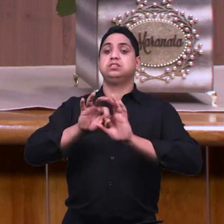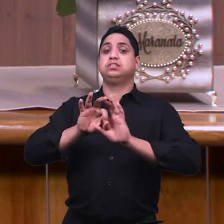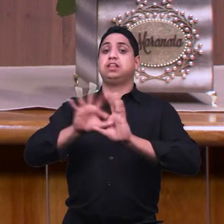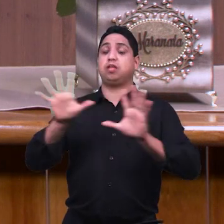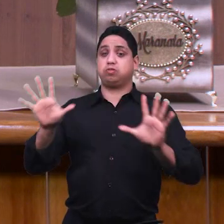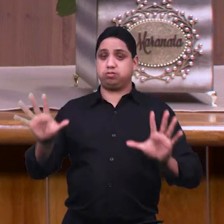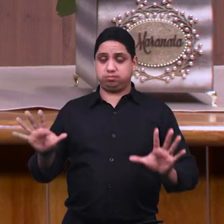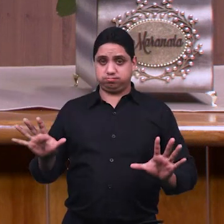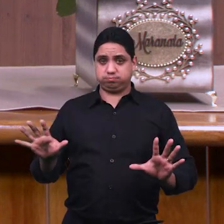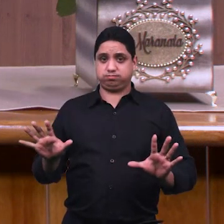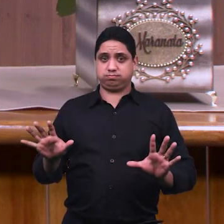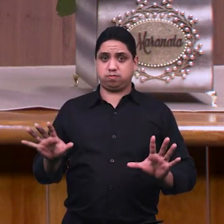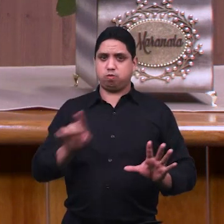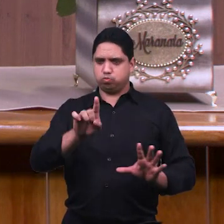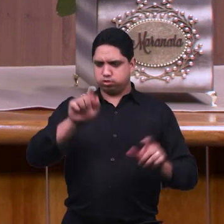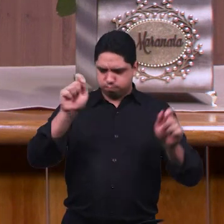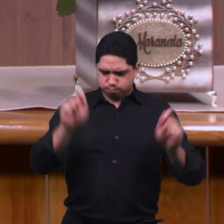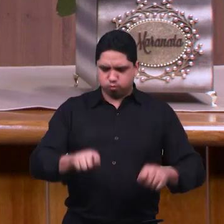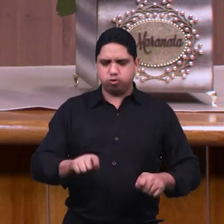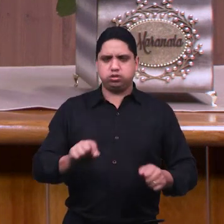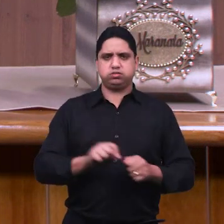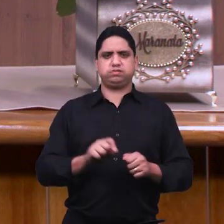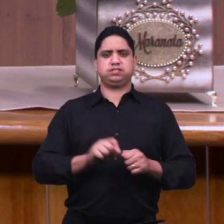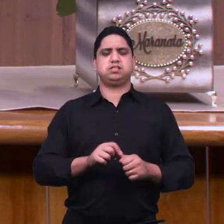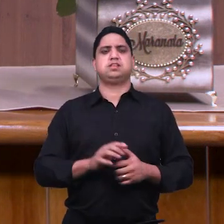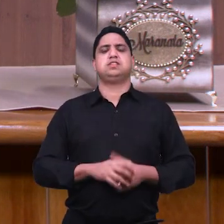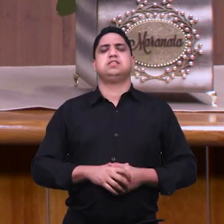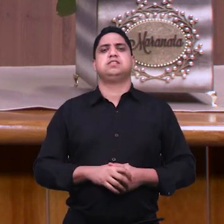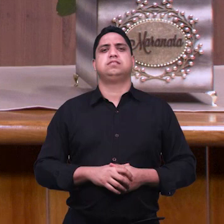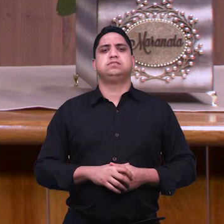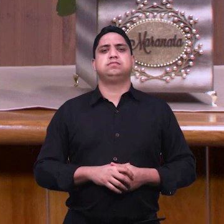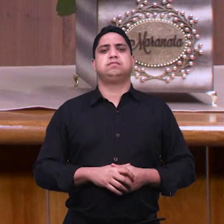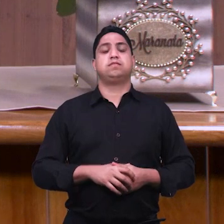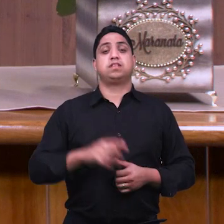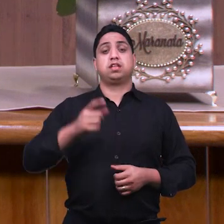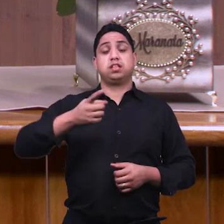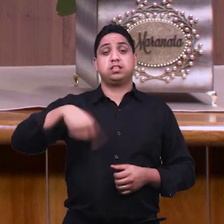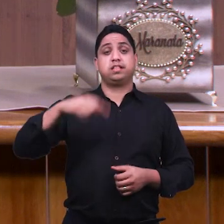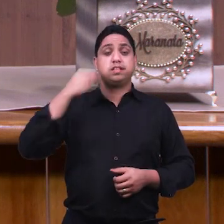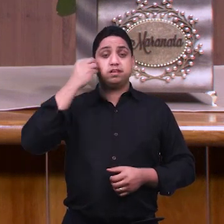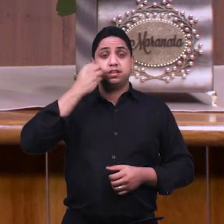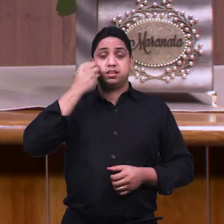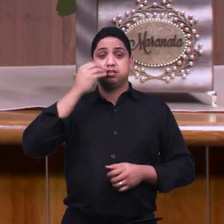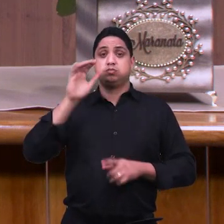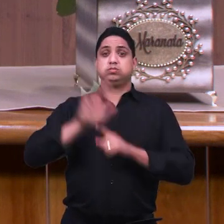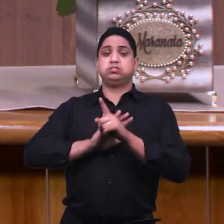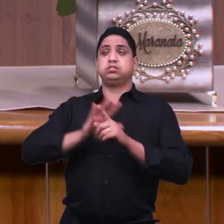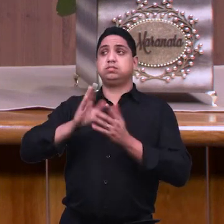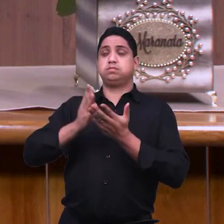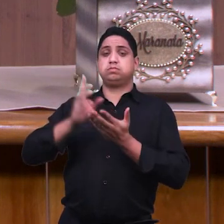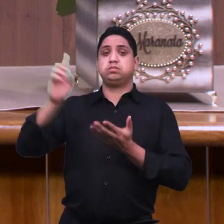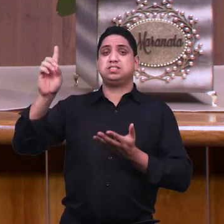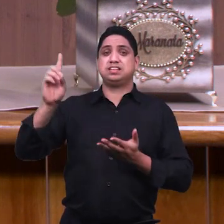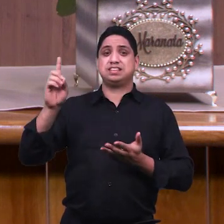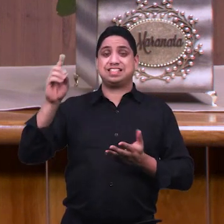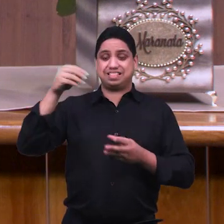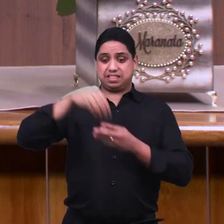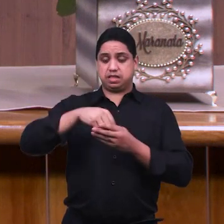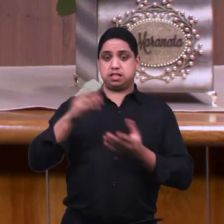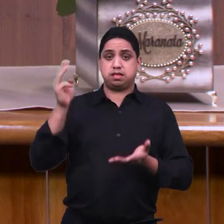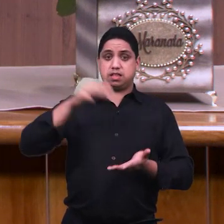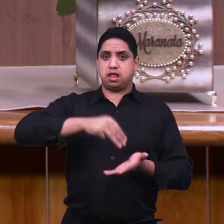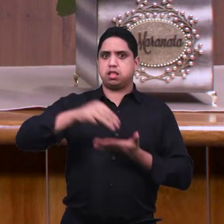um aval. Você pode fazer. A nossa experiência com consulta a palavra na igreja de Cristã Maranata é muito forte, é muito